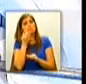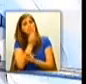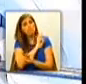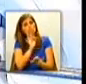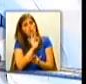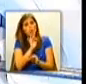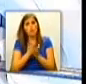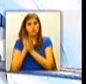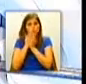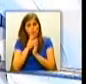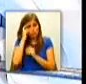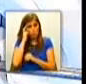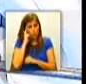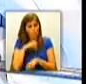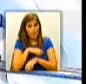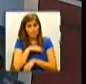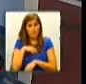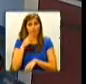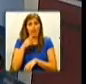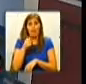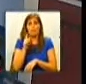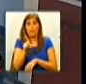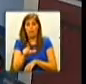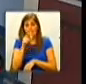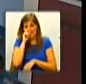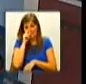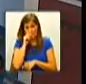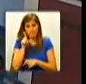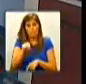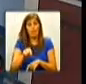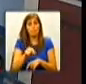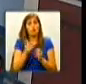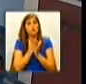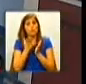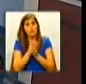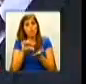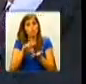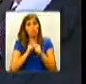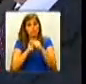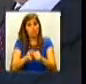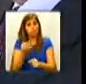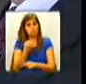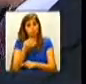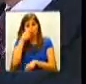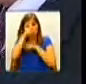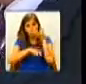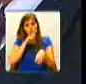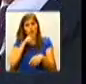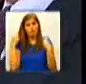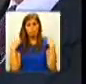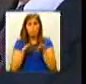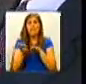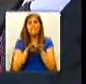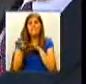das biomédicas Abel Salazar e para os médicos do Centro Hospitalar do Porto. As pessoas têm a oportunidade de treinar no ambiente real de